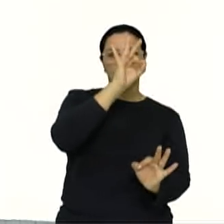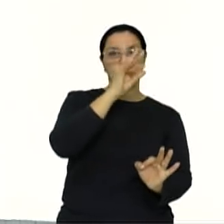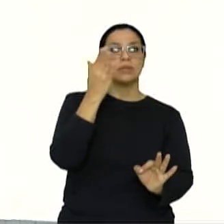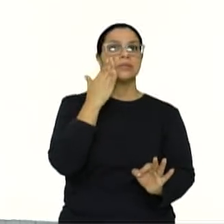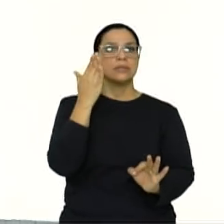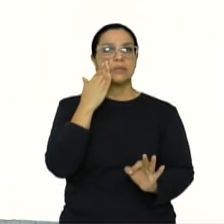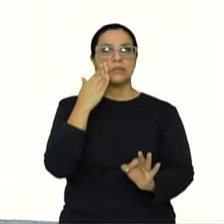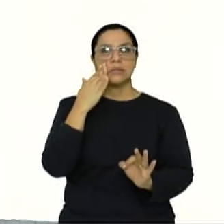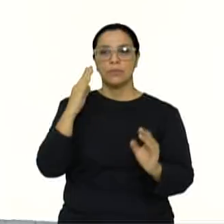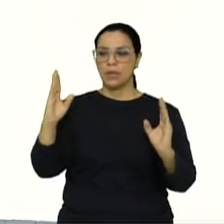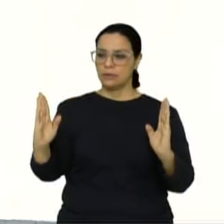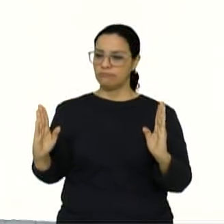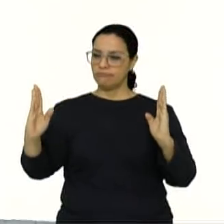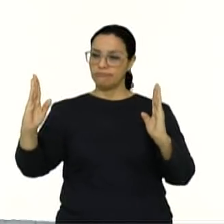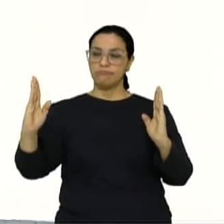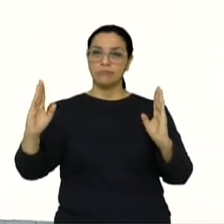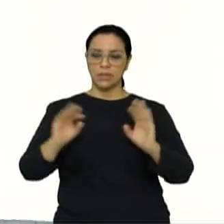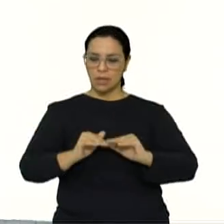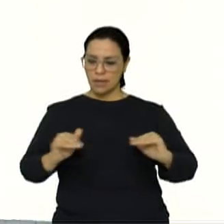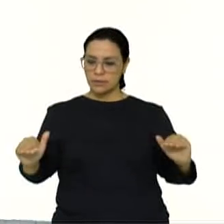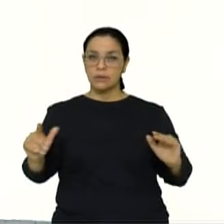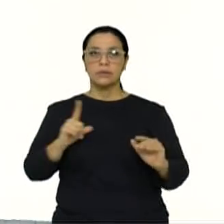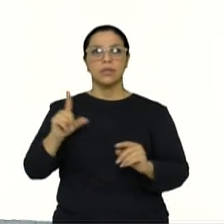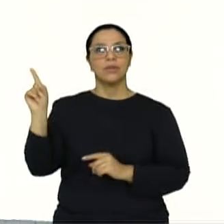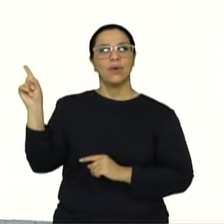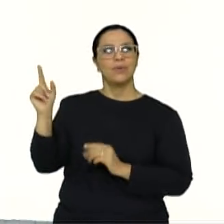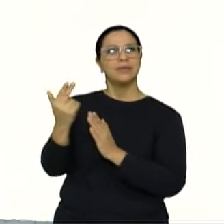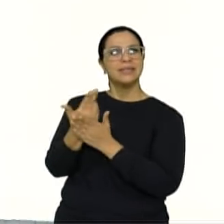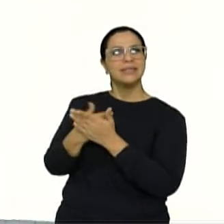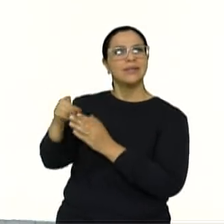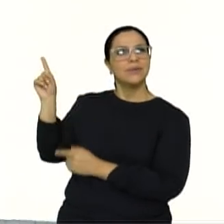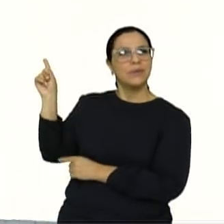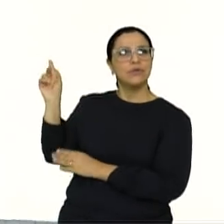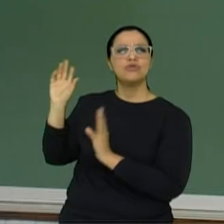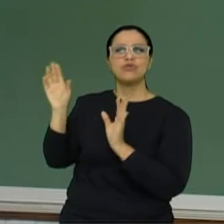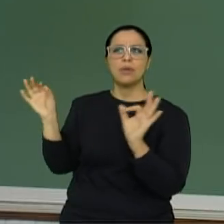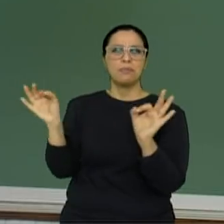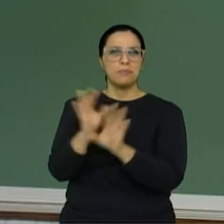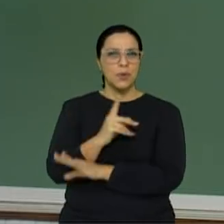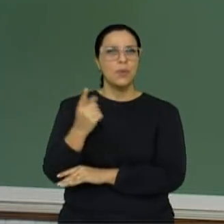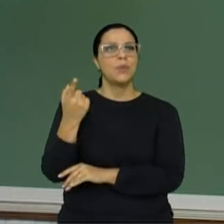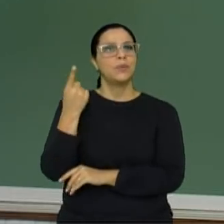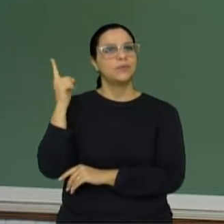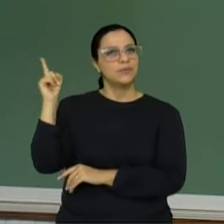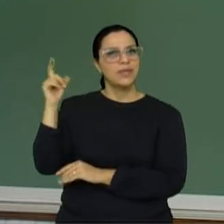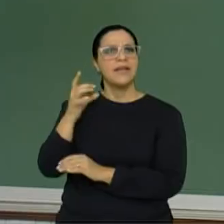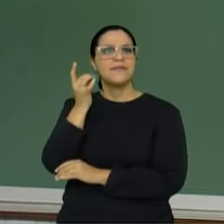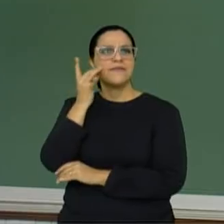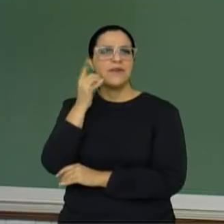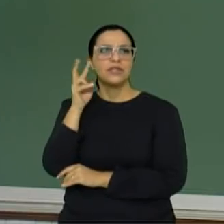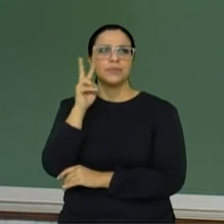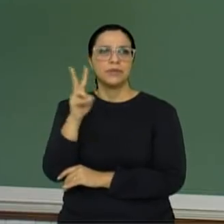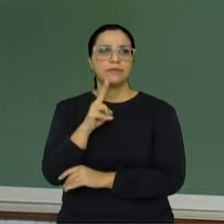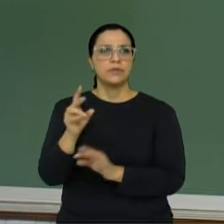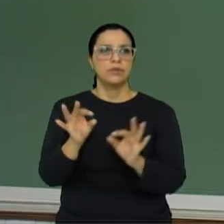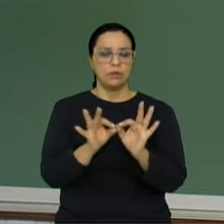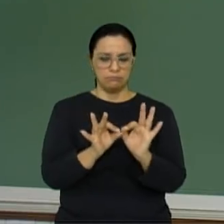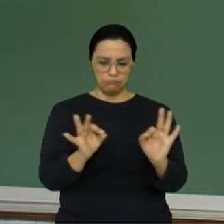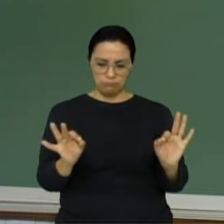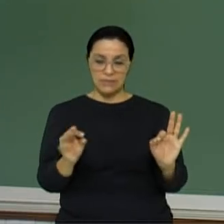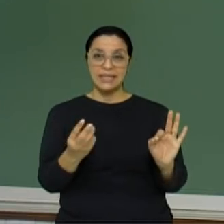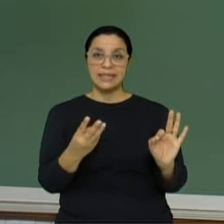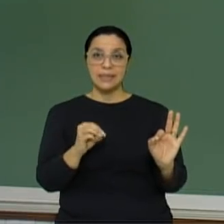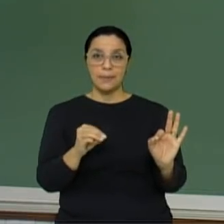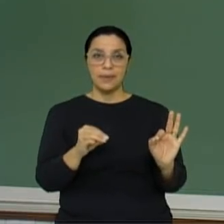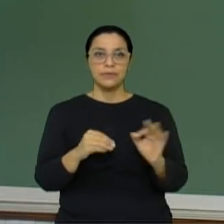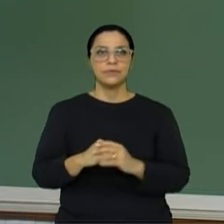e o poste são perpendiculares ao solo? Dá uma olhadinha na figura aqui. A figura já está feita aqui para a gente, fica fácil, né? A sombra do prédio